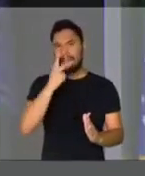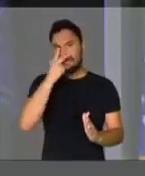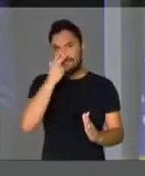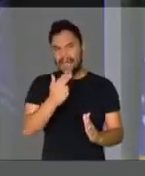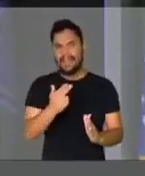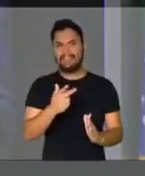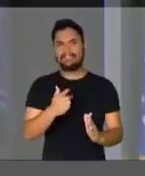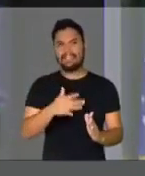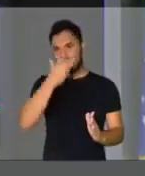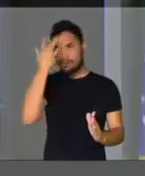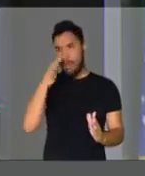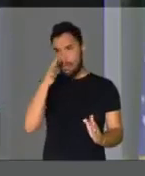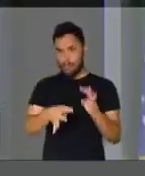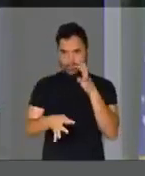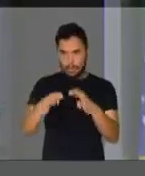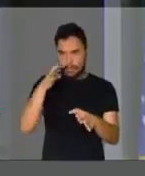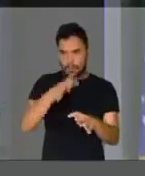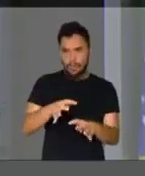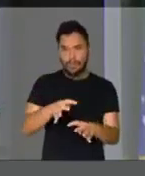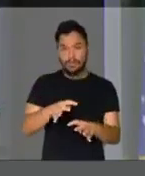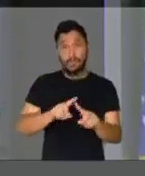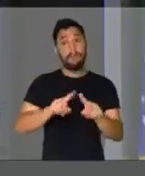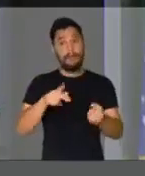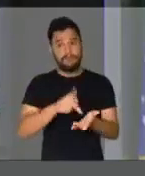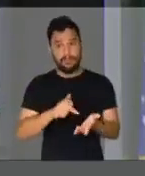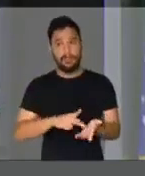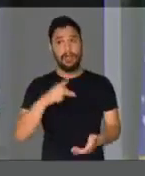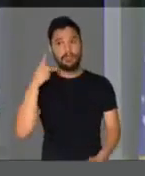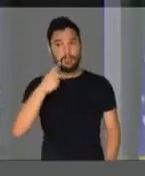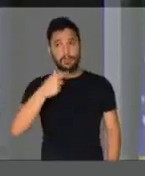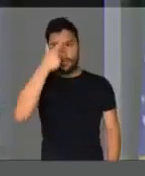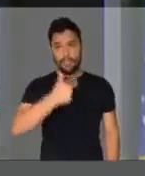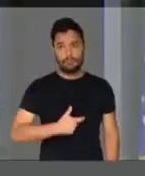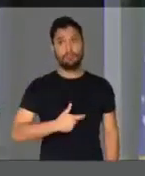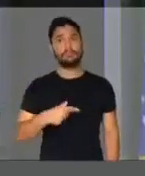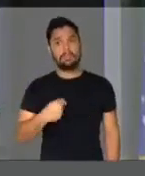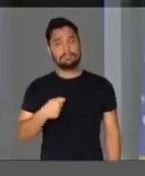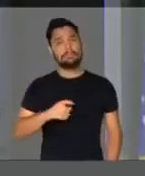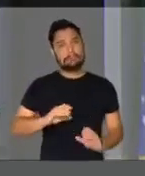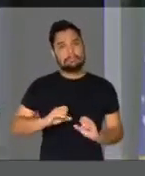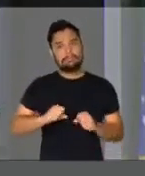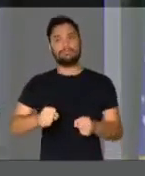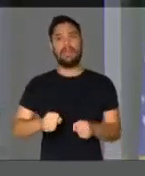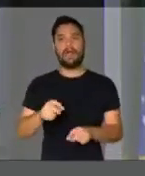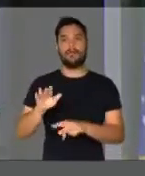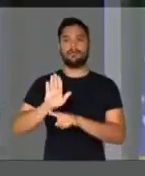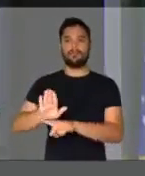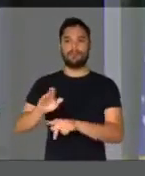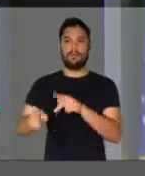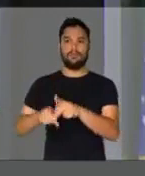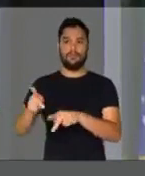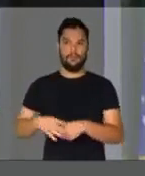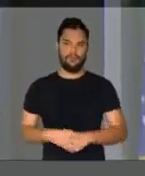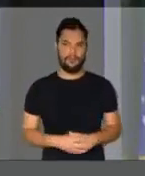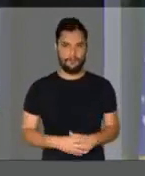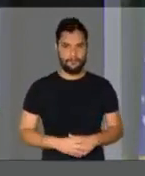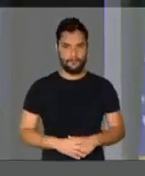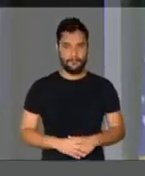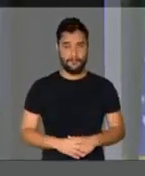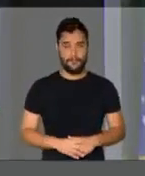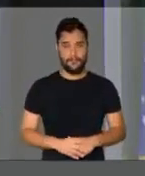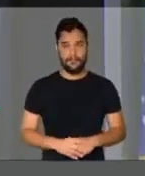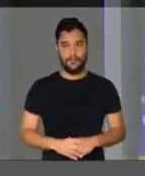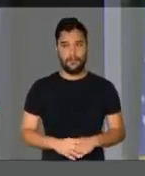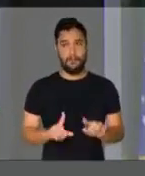seus ideais e pelos ideais de seu povo. mas que ainda assim